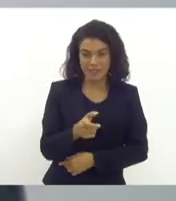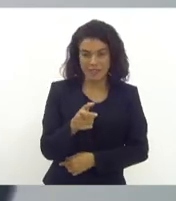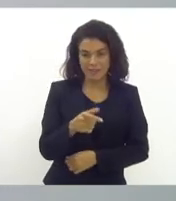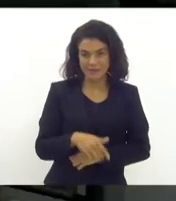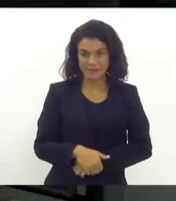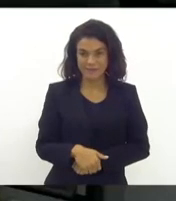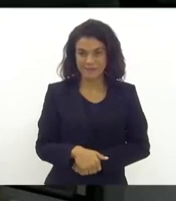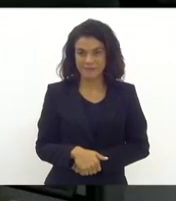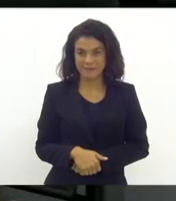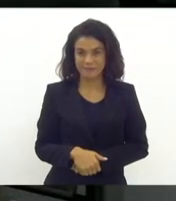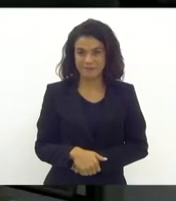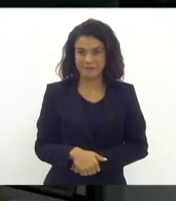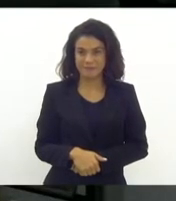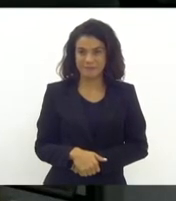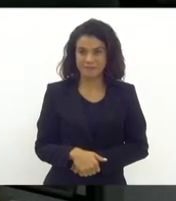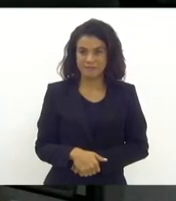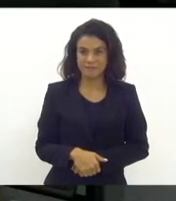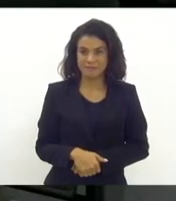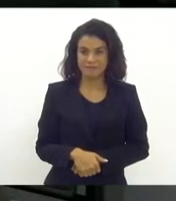obrigado